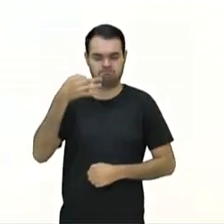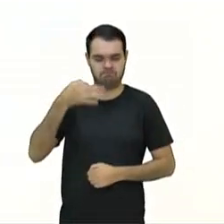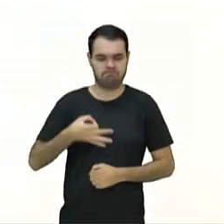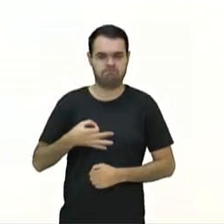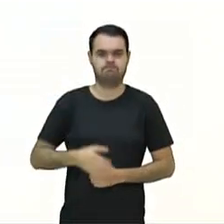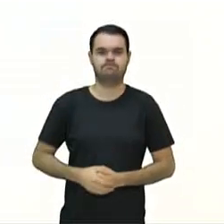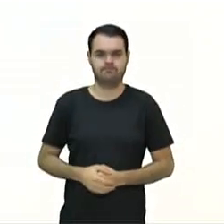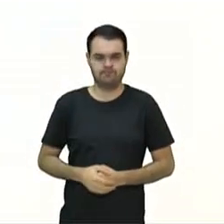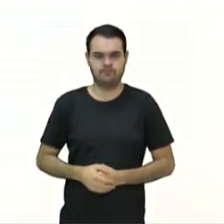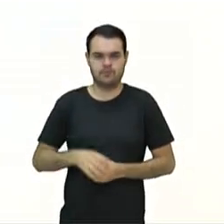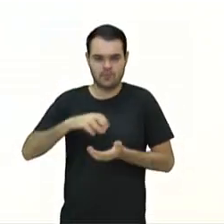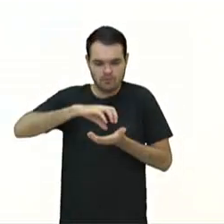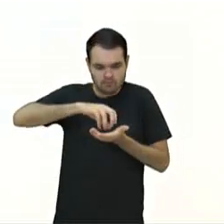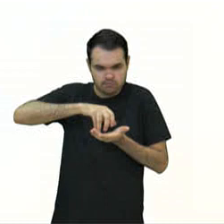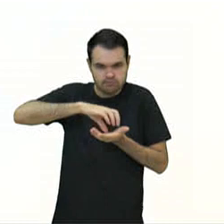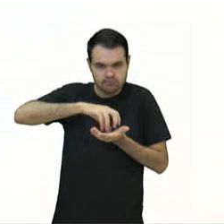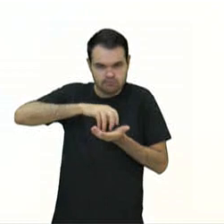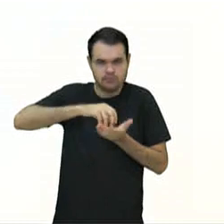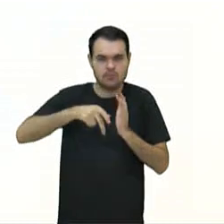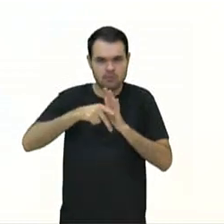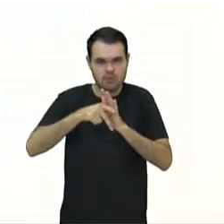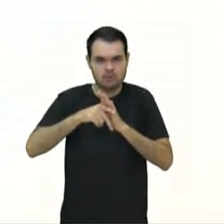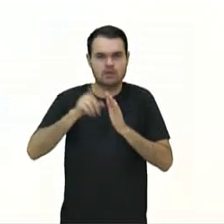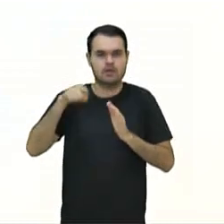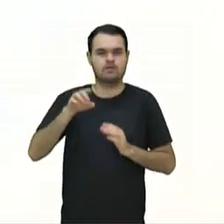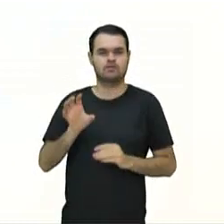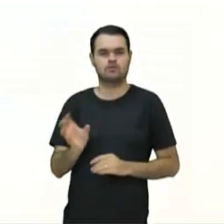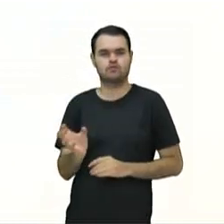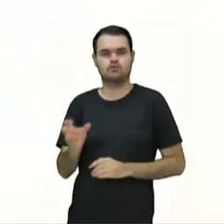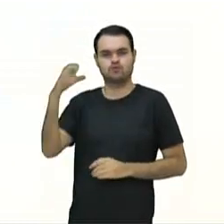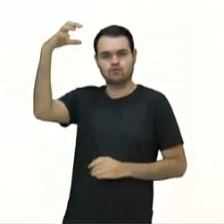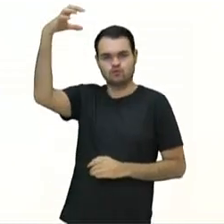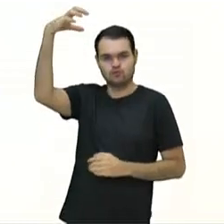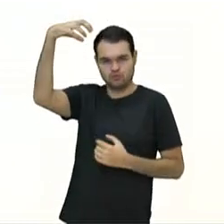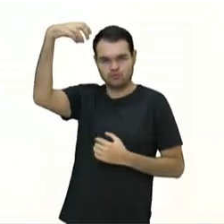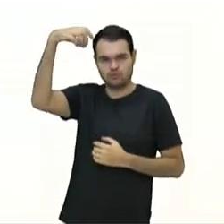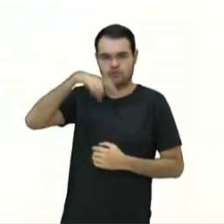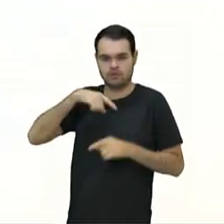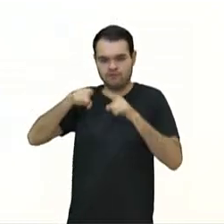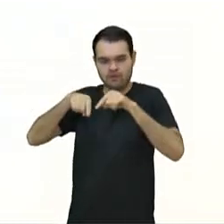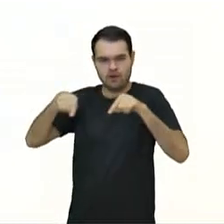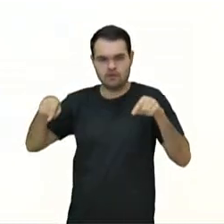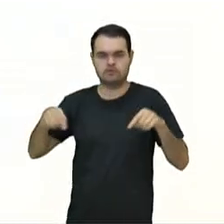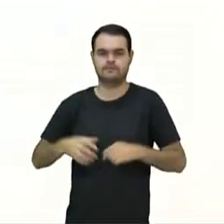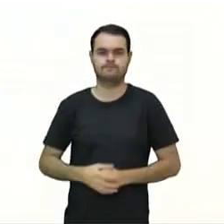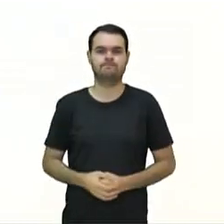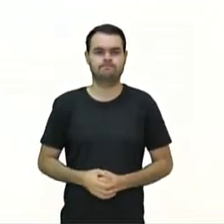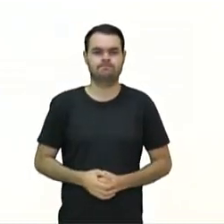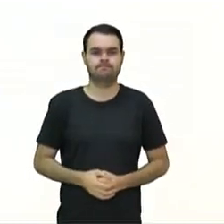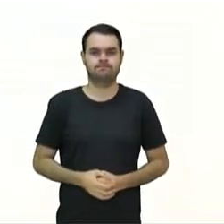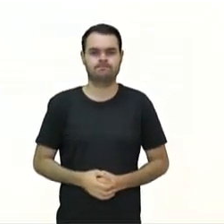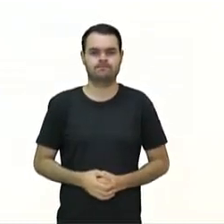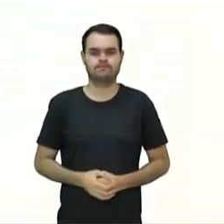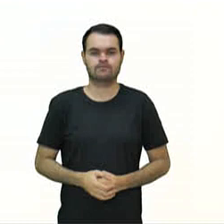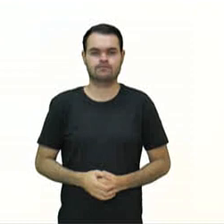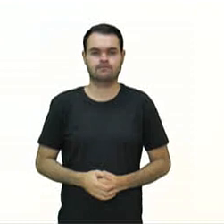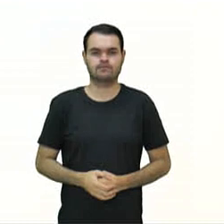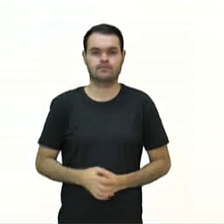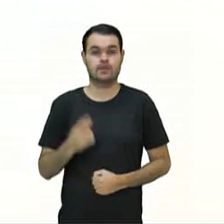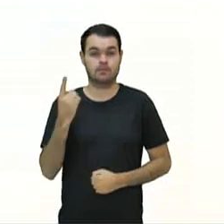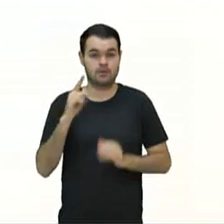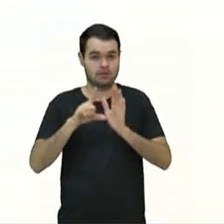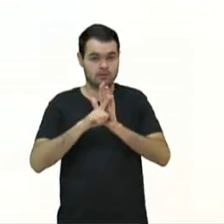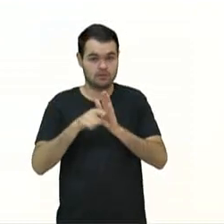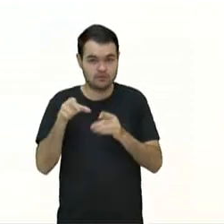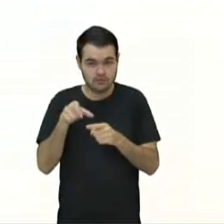correta. Reostatos, um exemplo que eu dei é do chuveiro lá, né? Do chuveiro com várias resistências. A próxima aqui, a primeira lei de